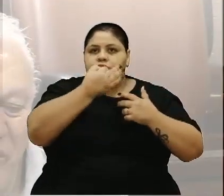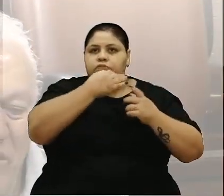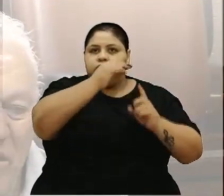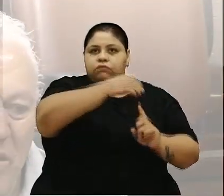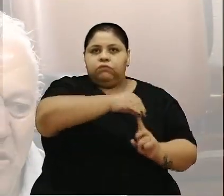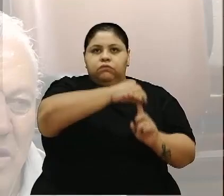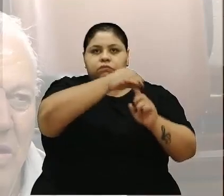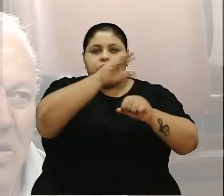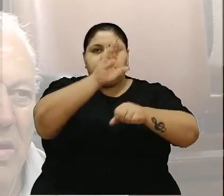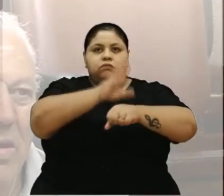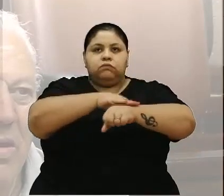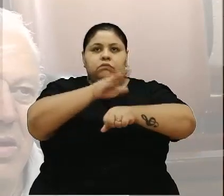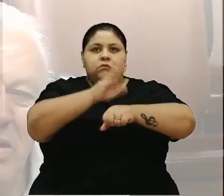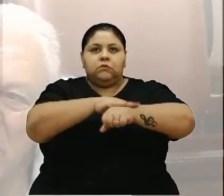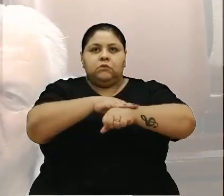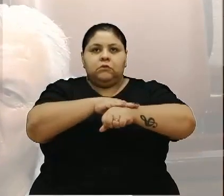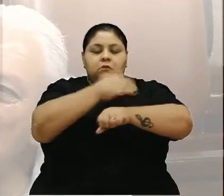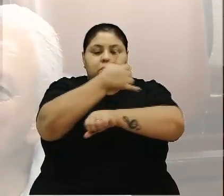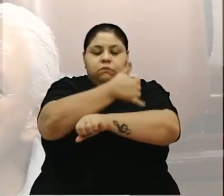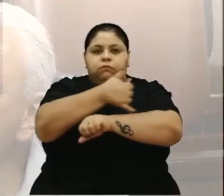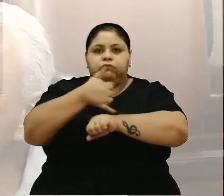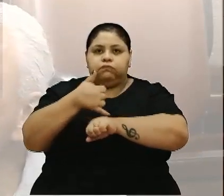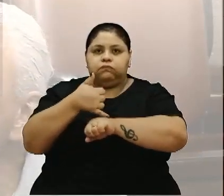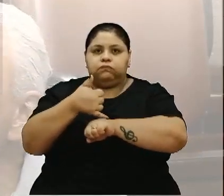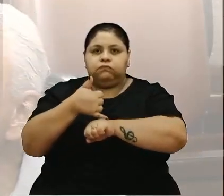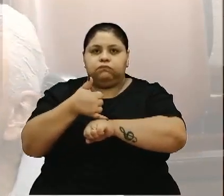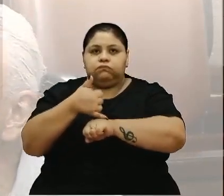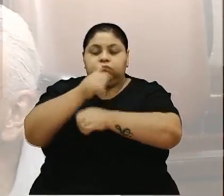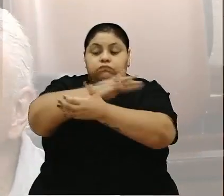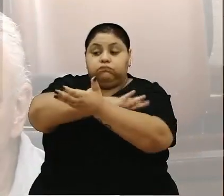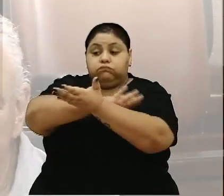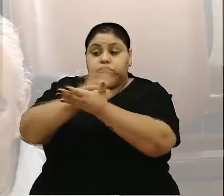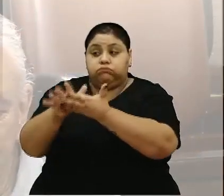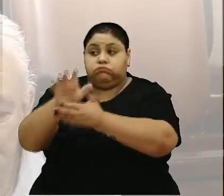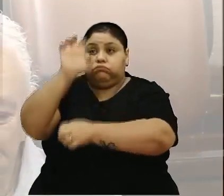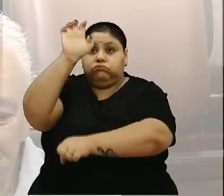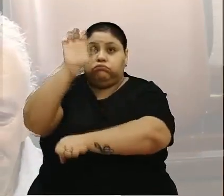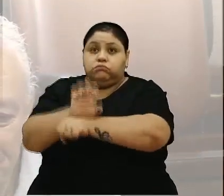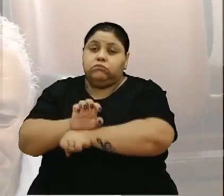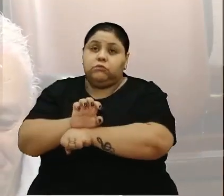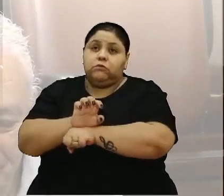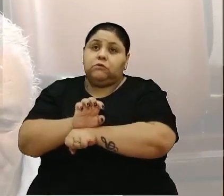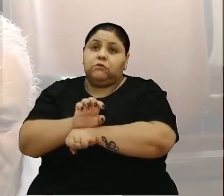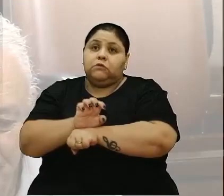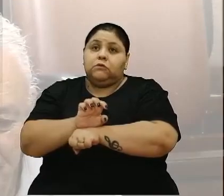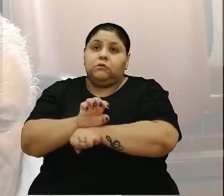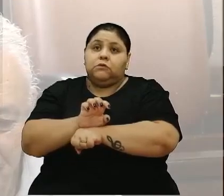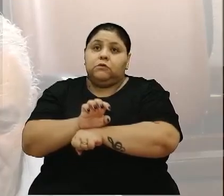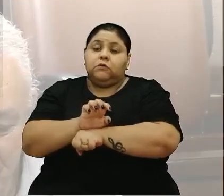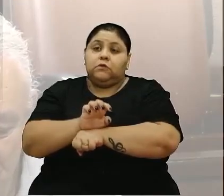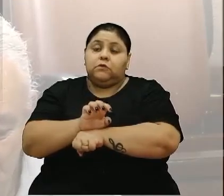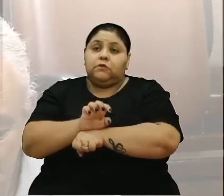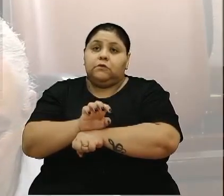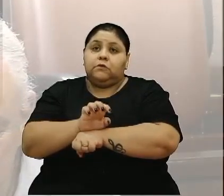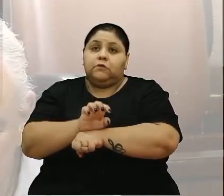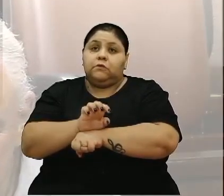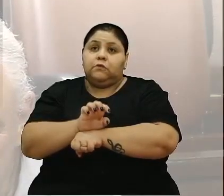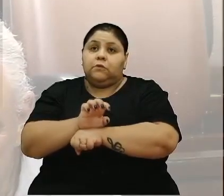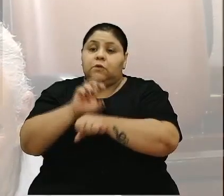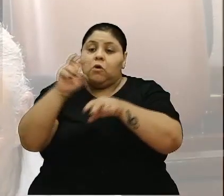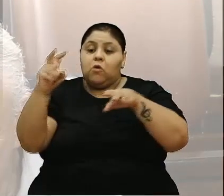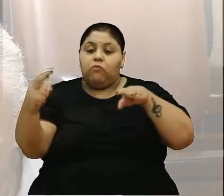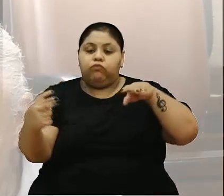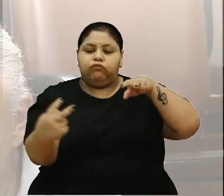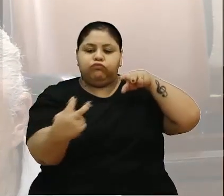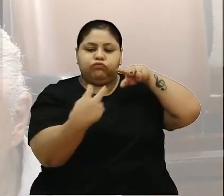neste momento que nós estamos passando de tragédias aqui no nosso estado, que os olhos do mundo estão voltados aqui para